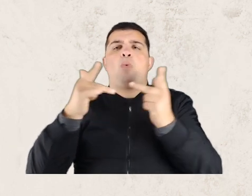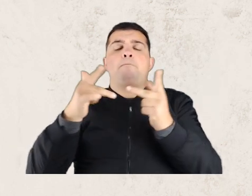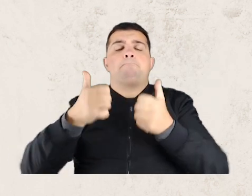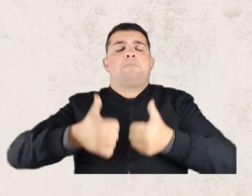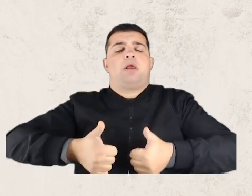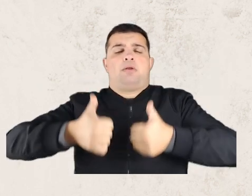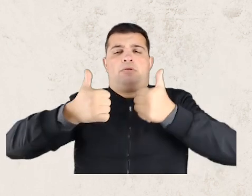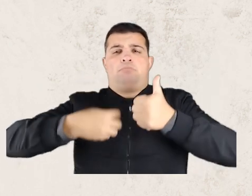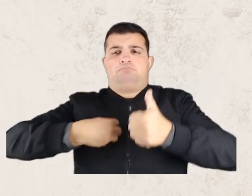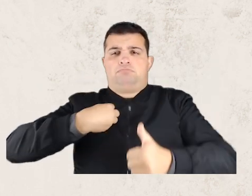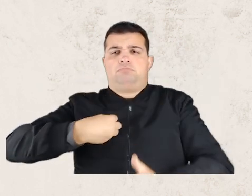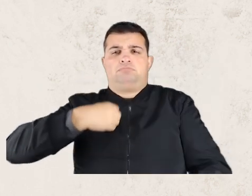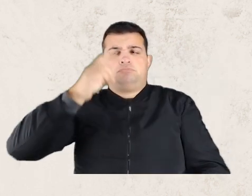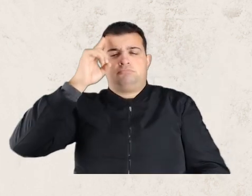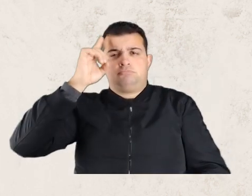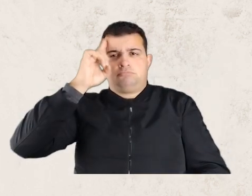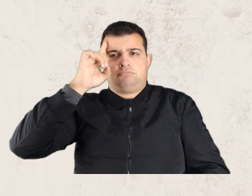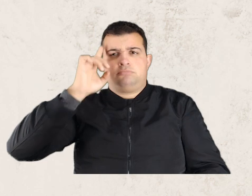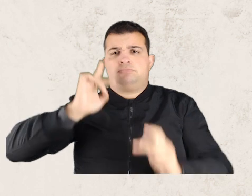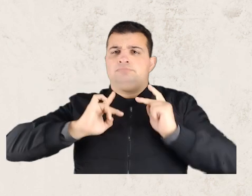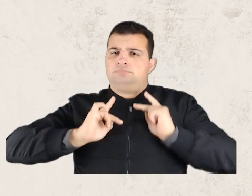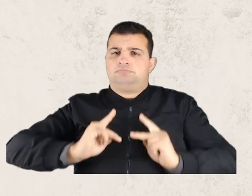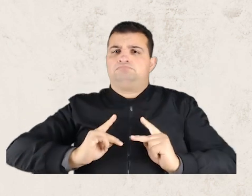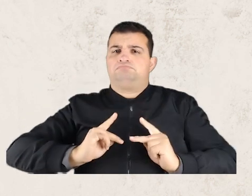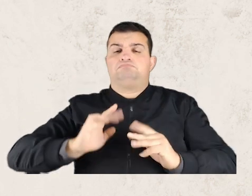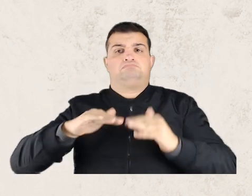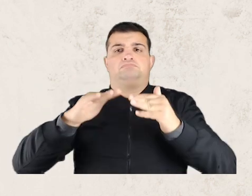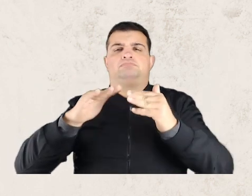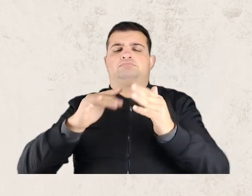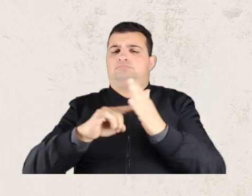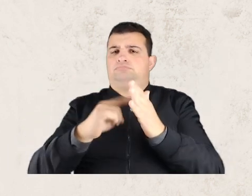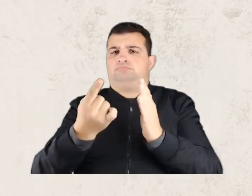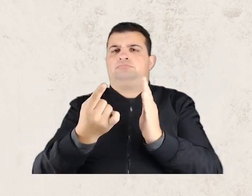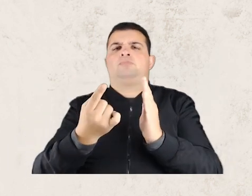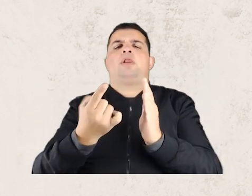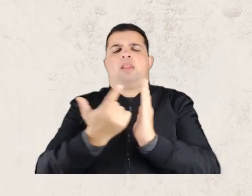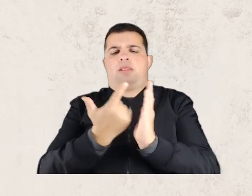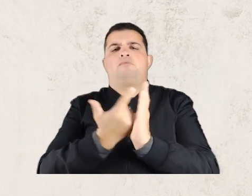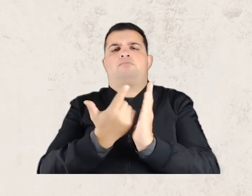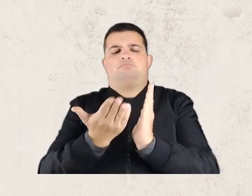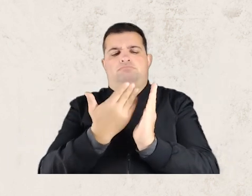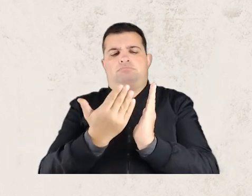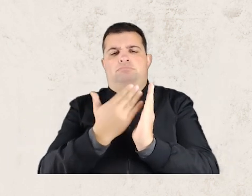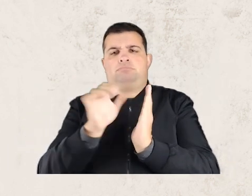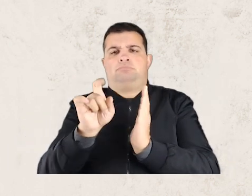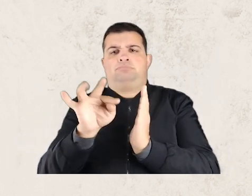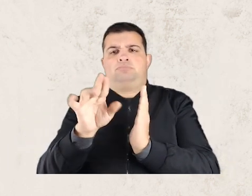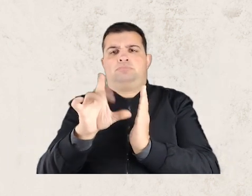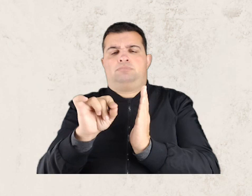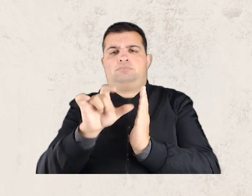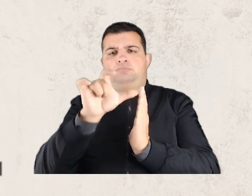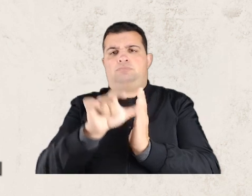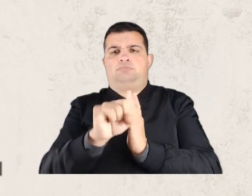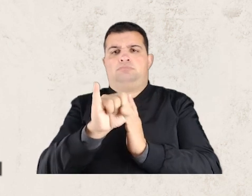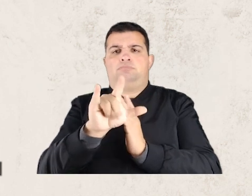que melhorasse a vida cotidiana das pessoas envolvidas. No primeiro capítulo desse livro, organizado pela própria